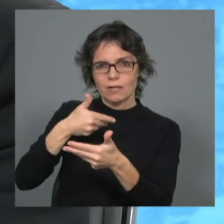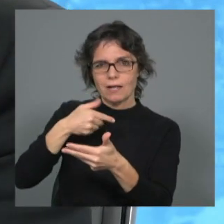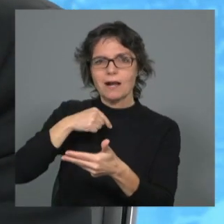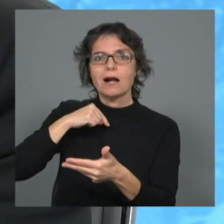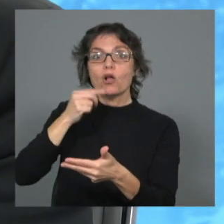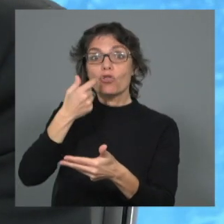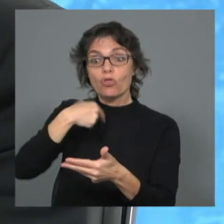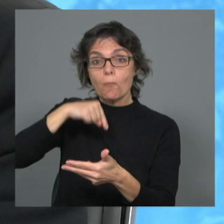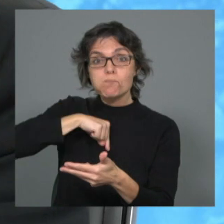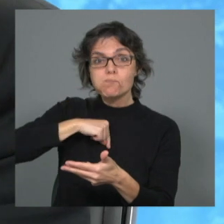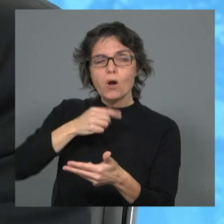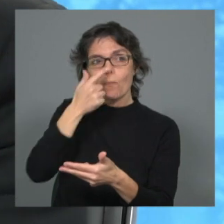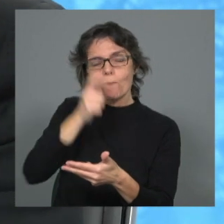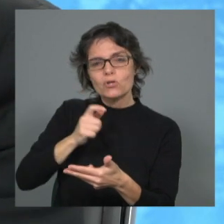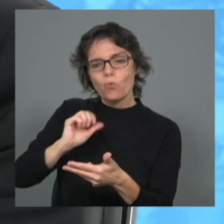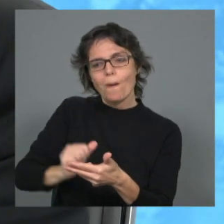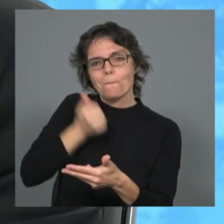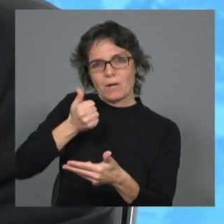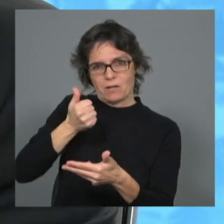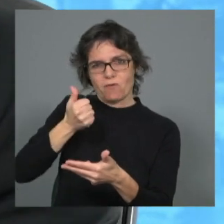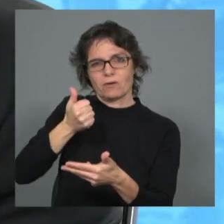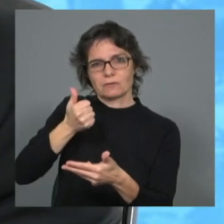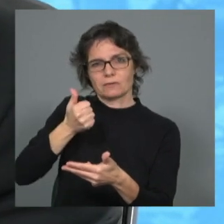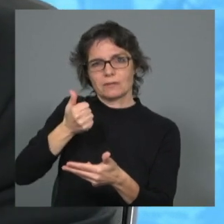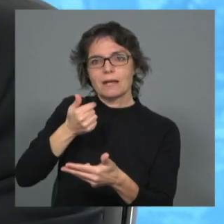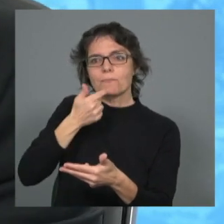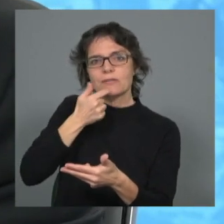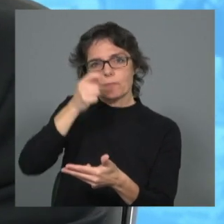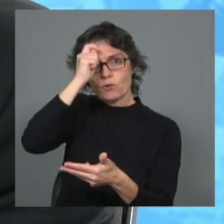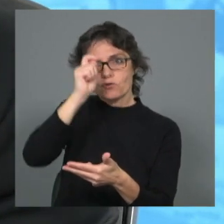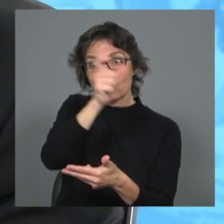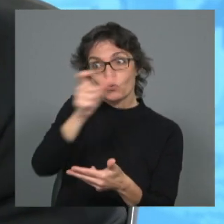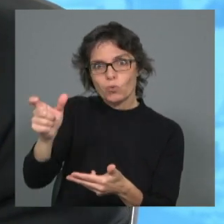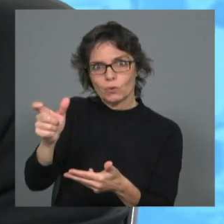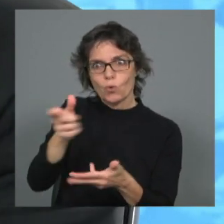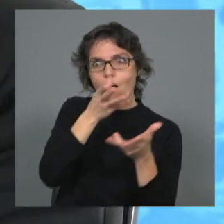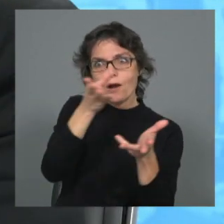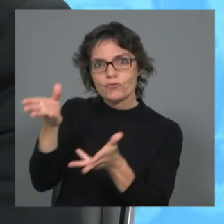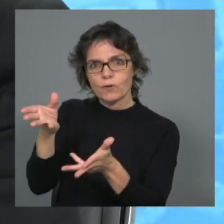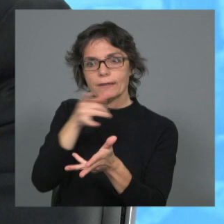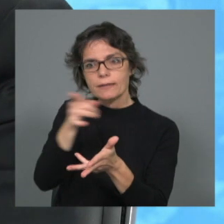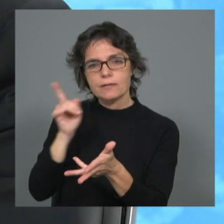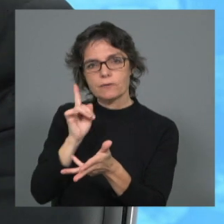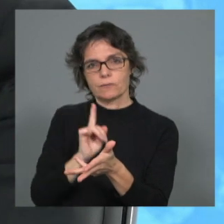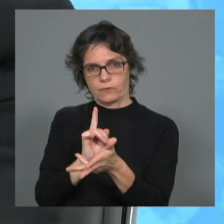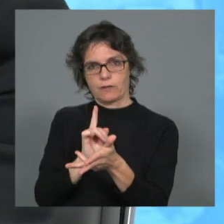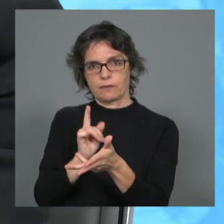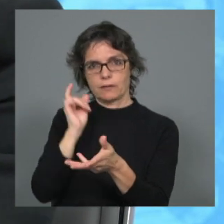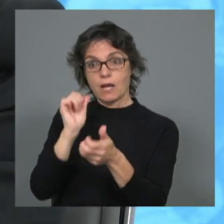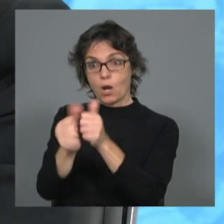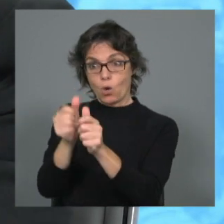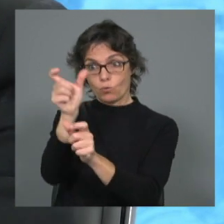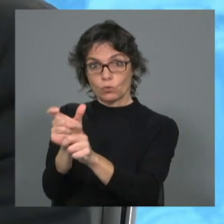para chegarmos mais perto de um ente que é um ente perfeito, e é isso que o atleta também quer, é ser